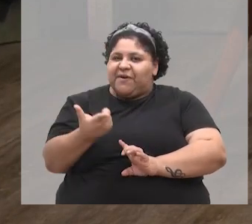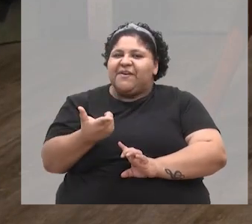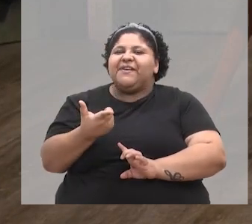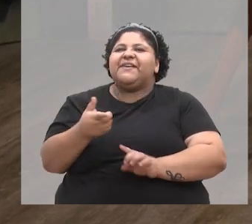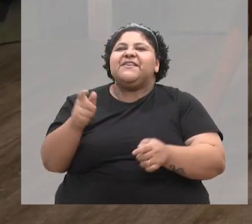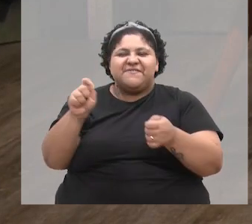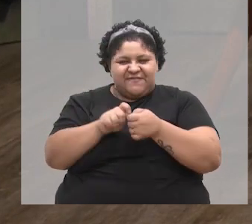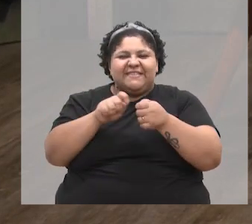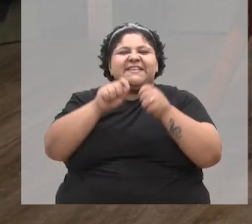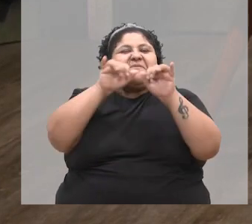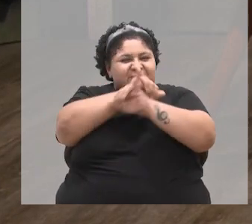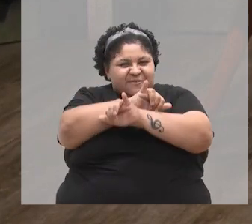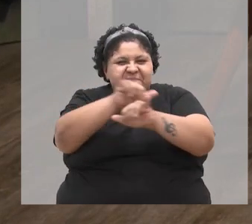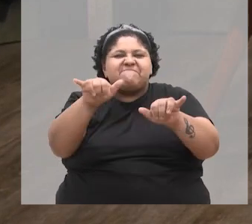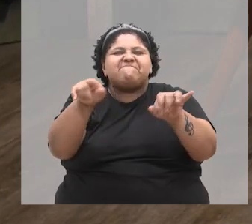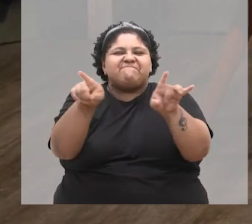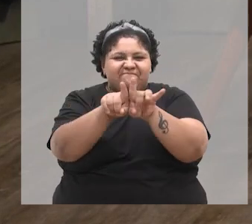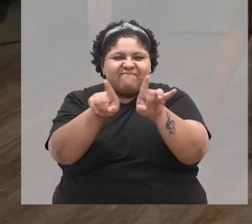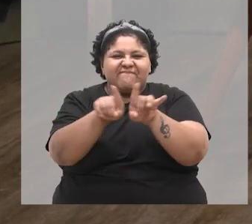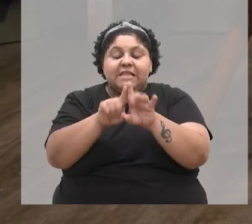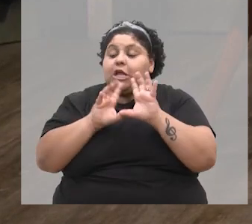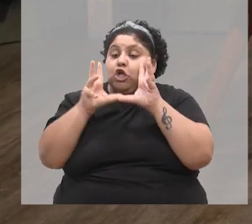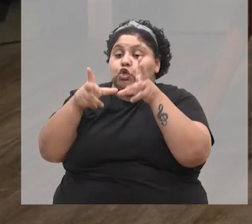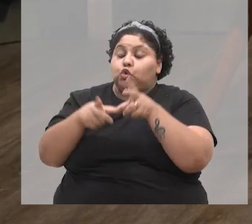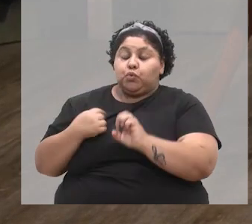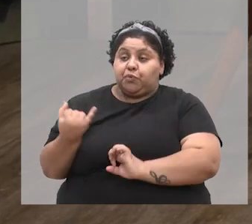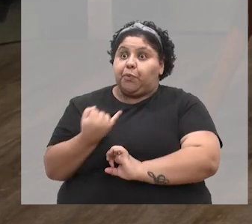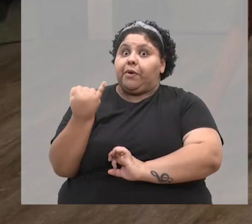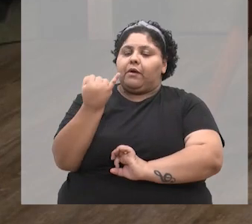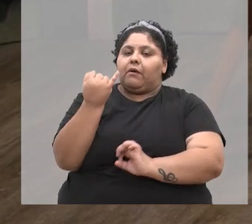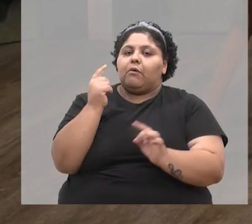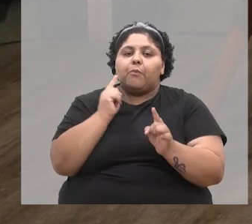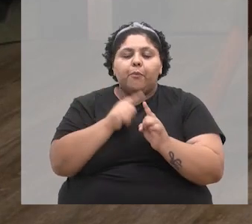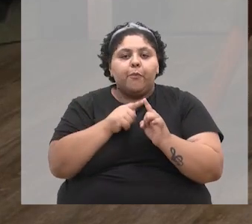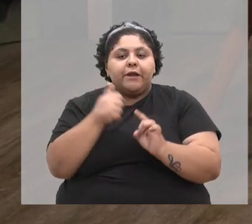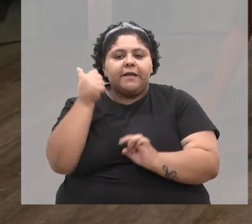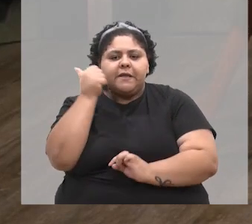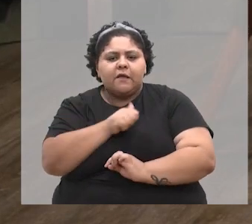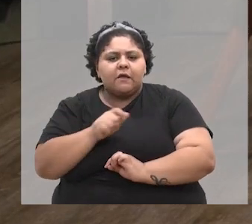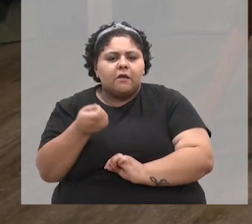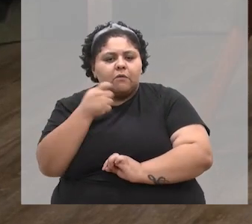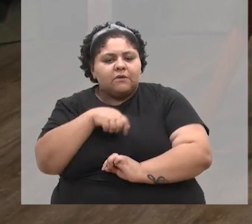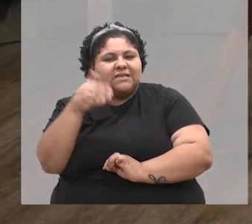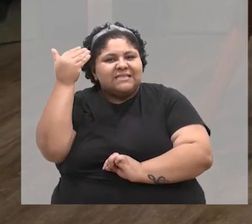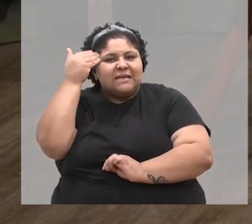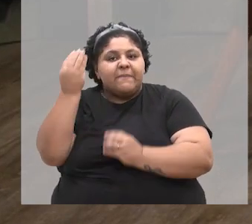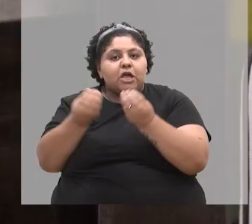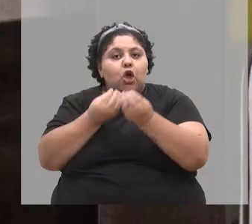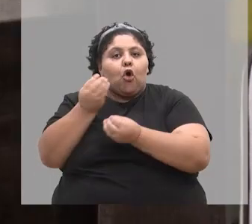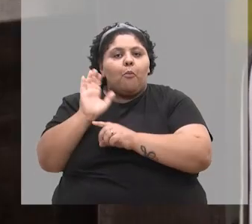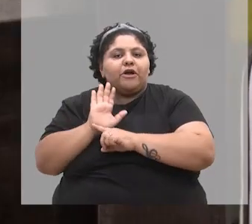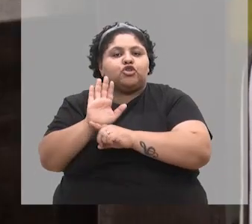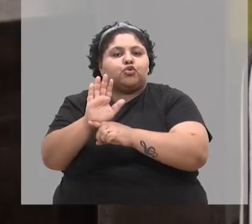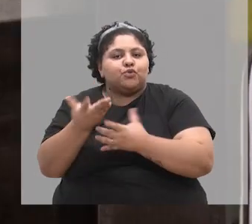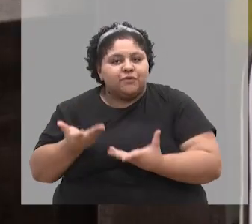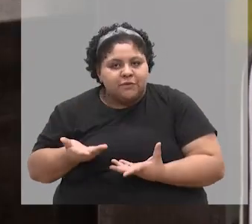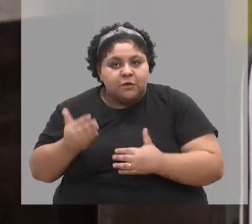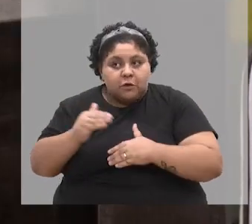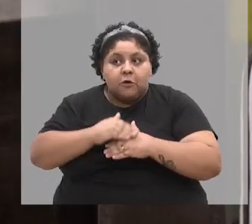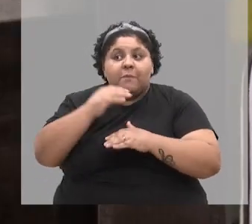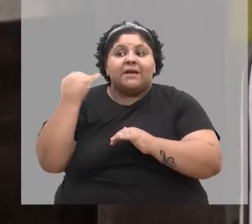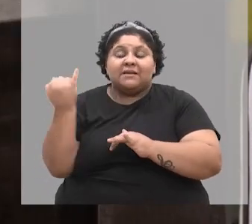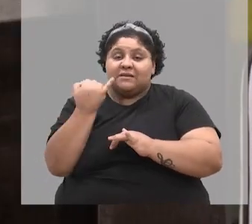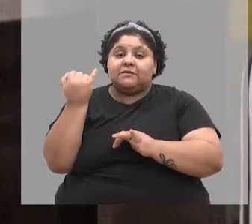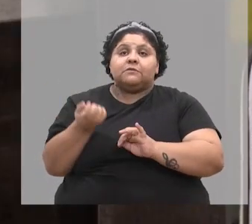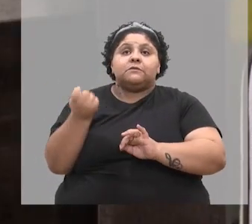fez várias campanhas bem com o marcante. Apito. E tudo isso é muito importante porque as mulheres precisam saber como buscar ajuda.